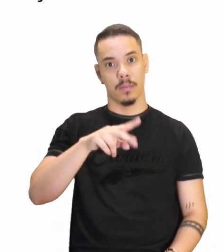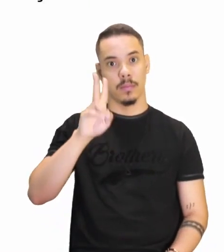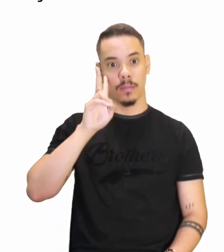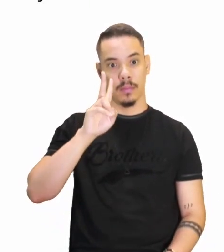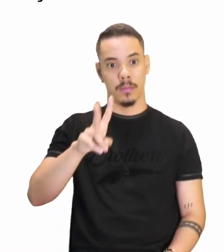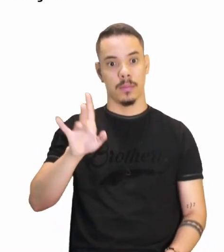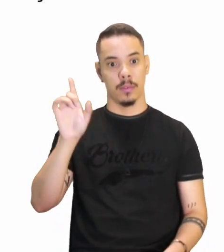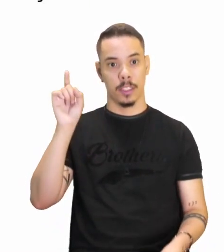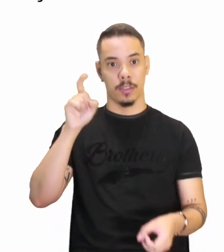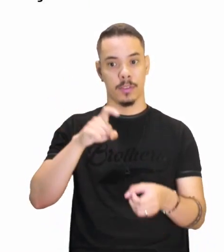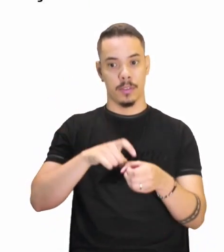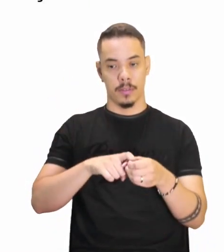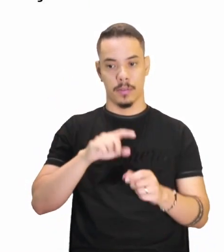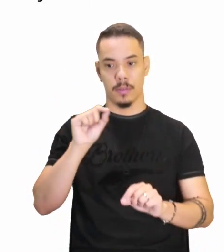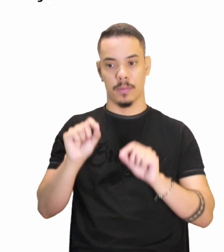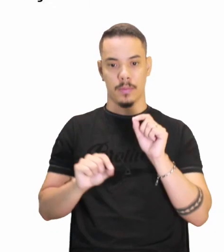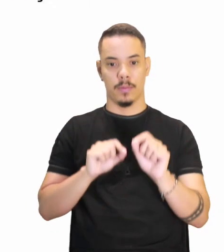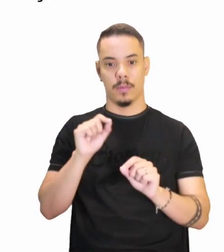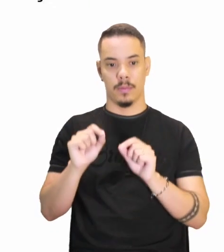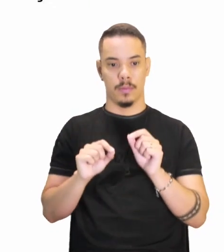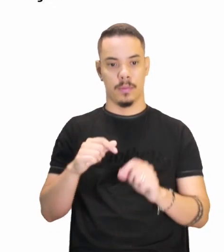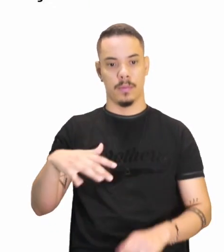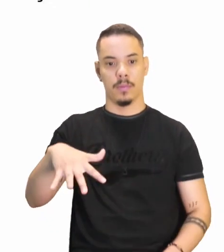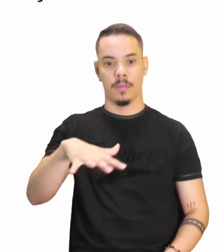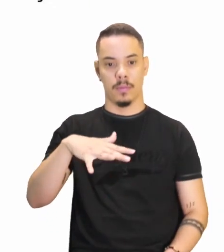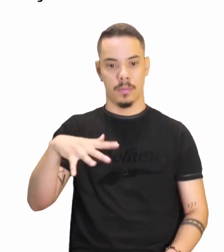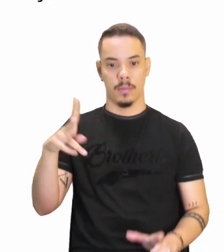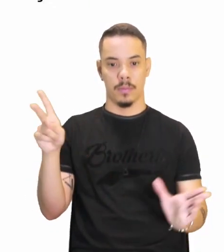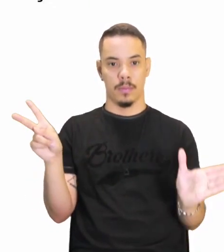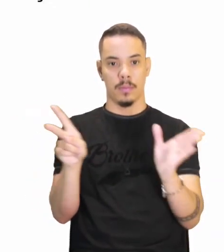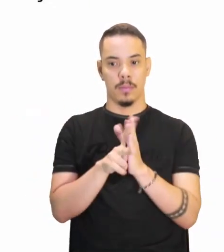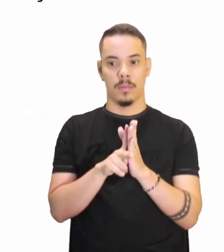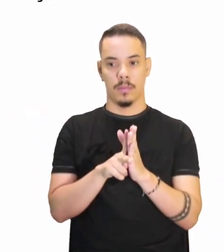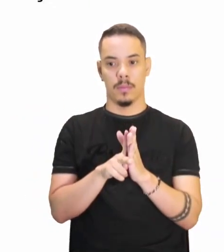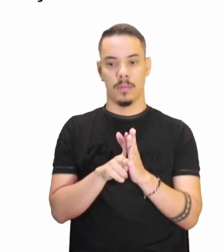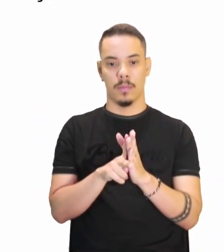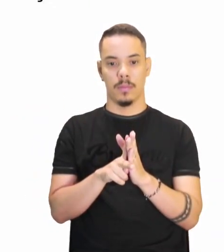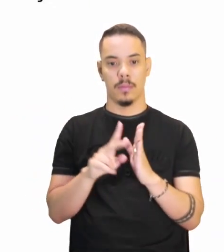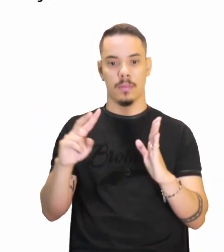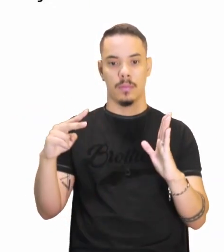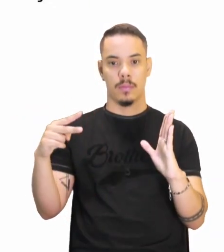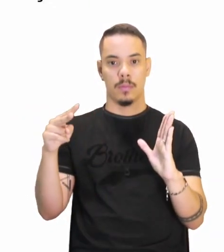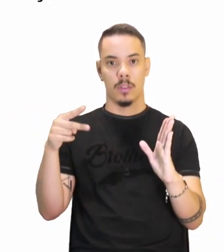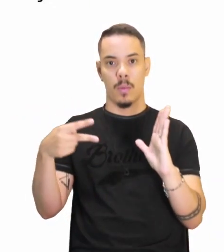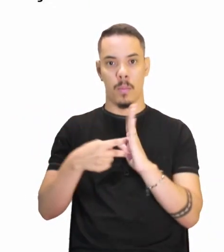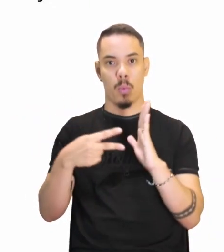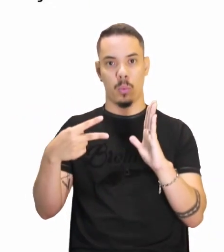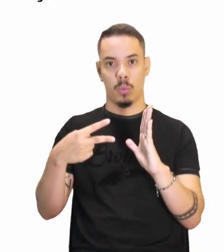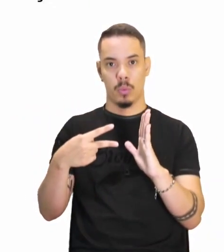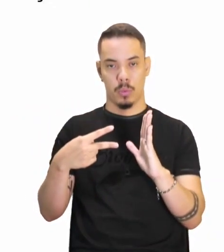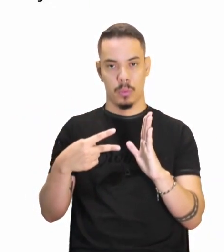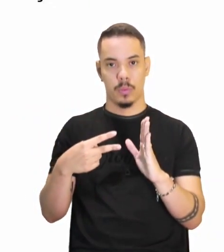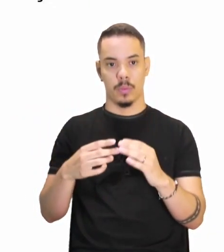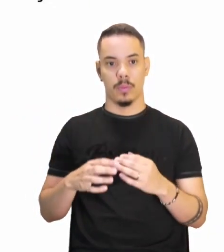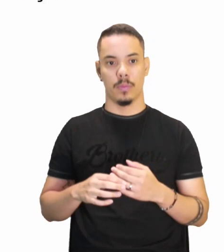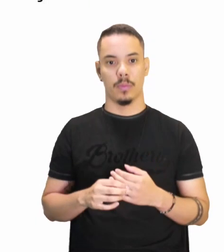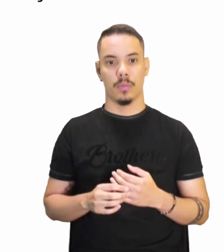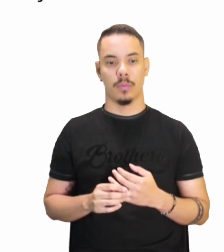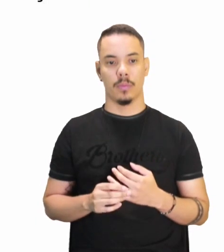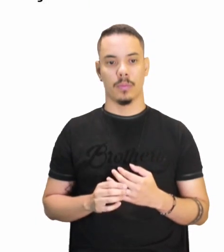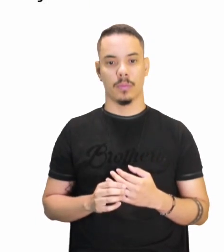volta aqui ó nessa parte quando fala do da pontuação tá bom